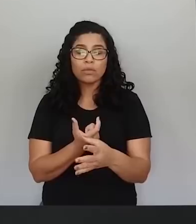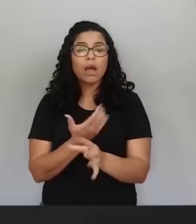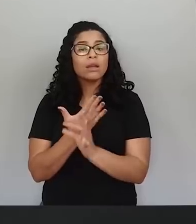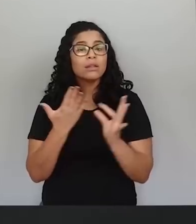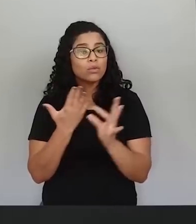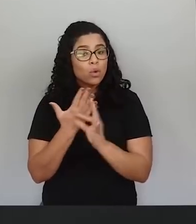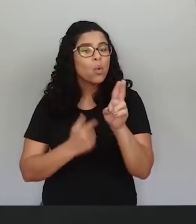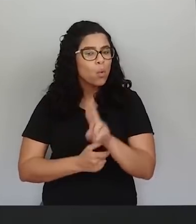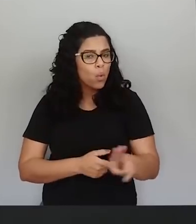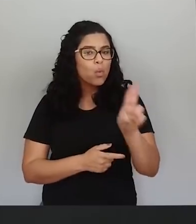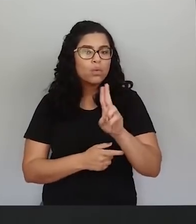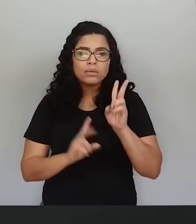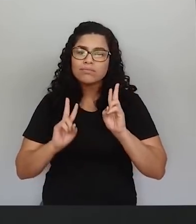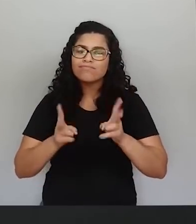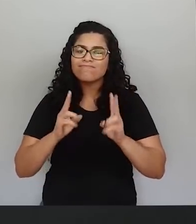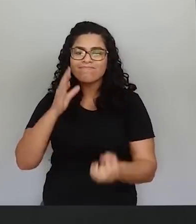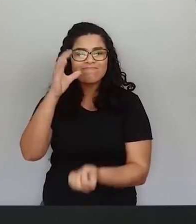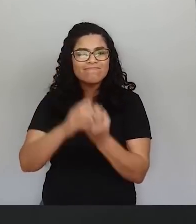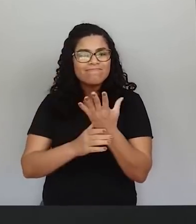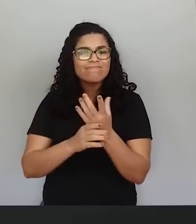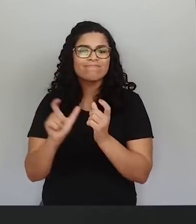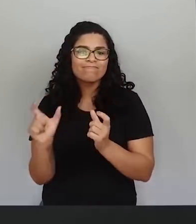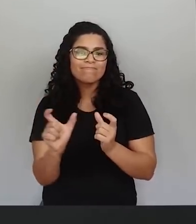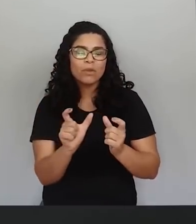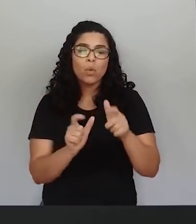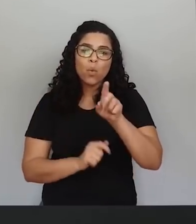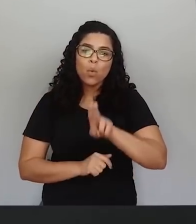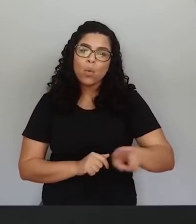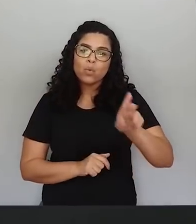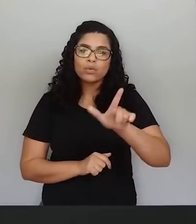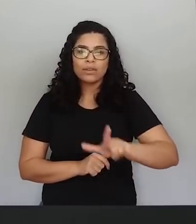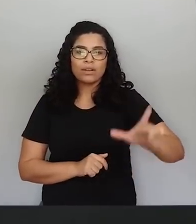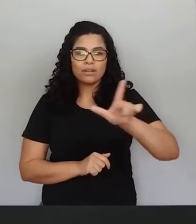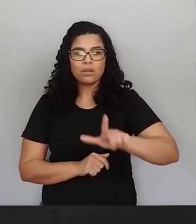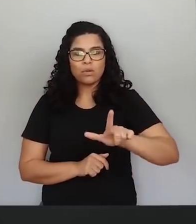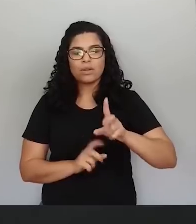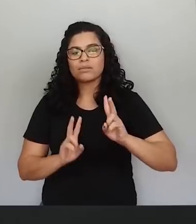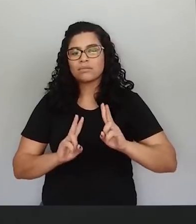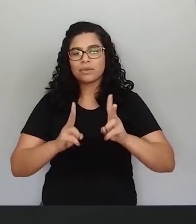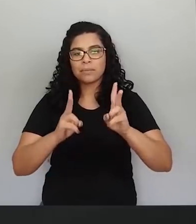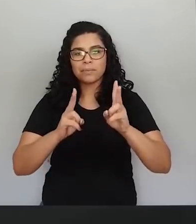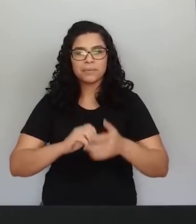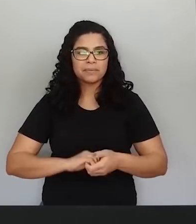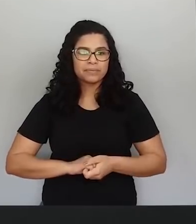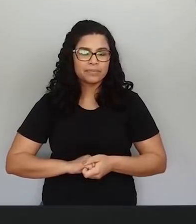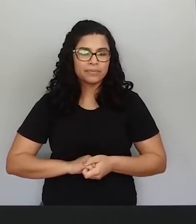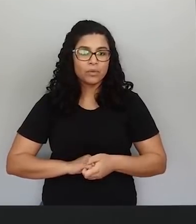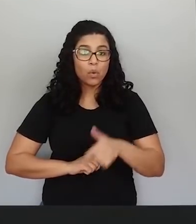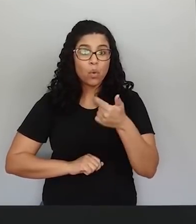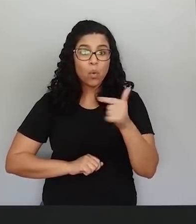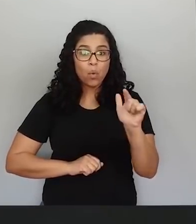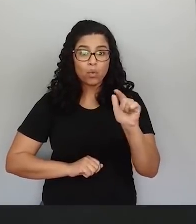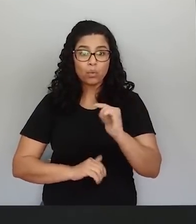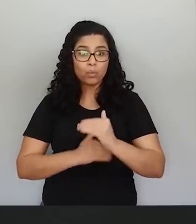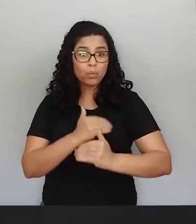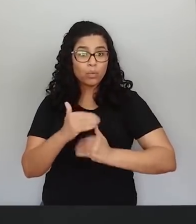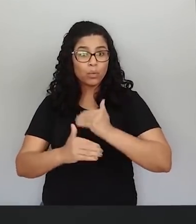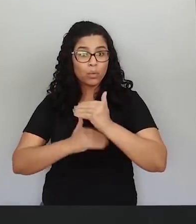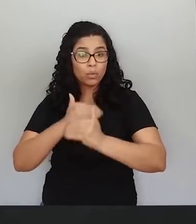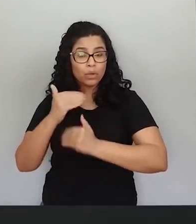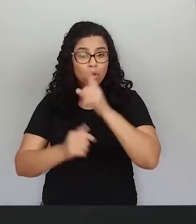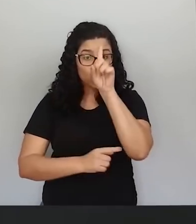aprender alguns desses processos hoje, lembrando que os processos-chave na língua são os processos de composição e de derivação, né? Aqueles processos